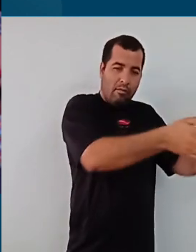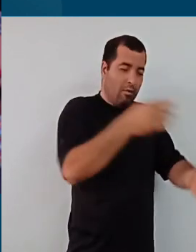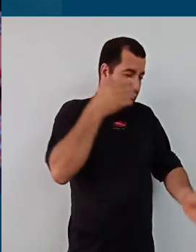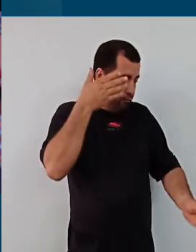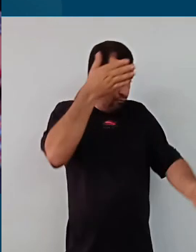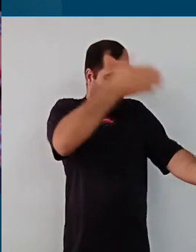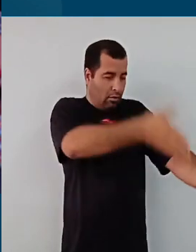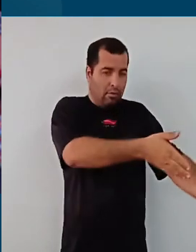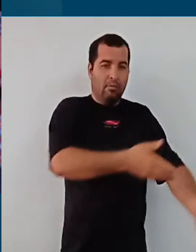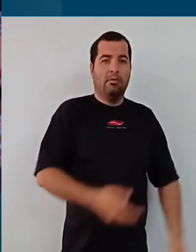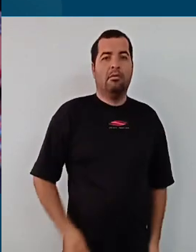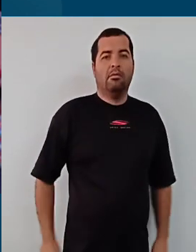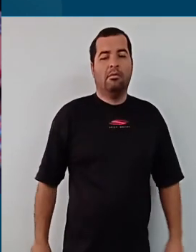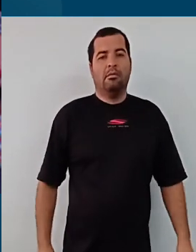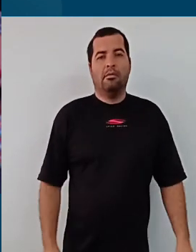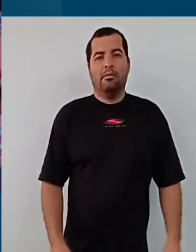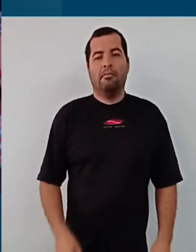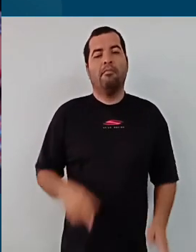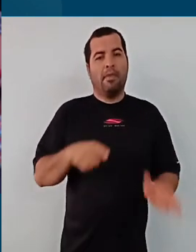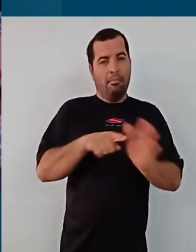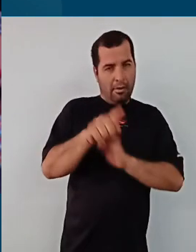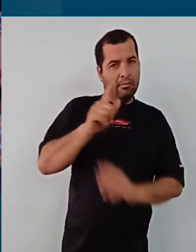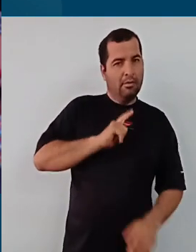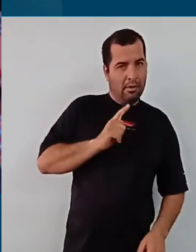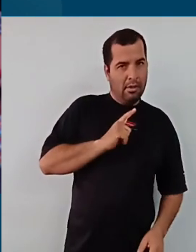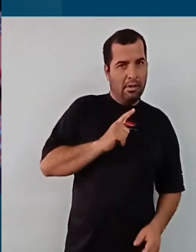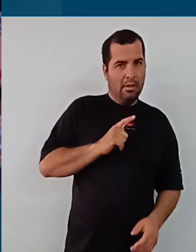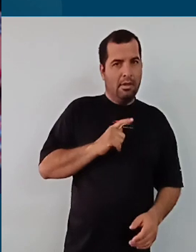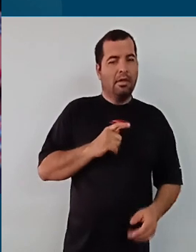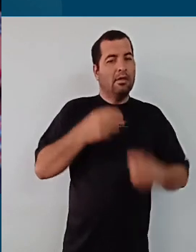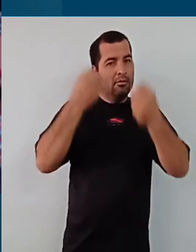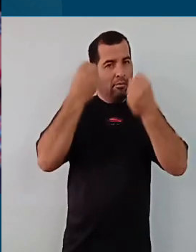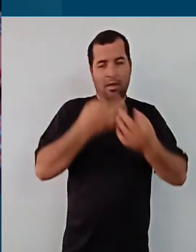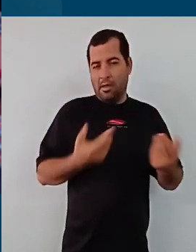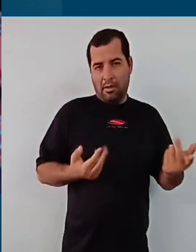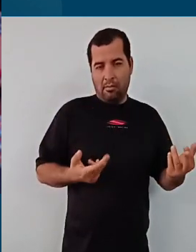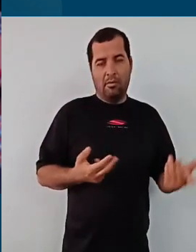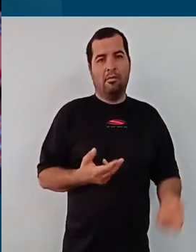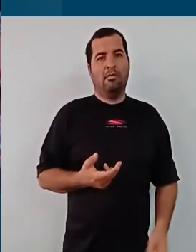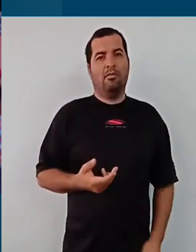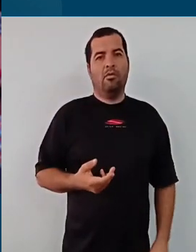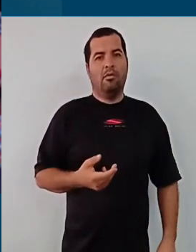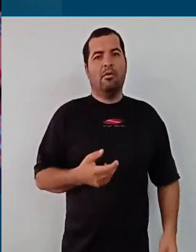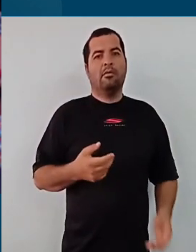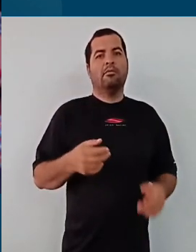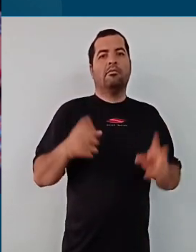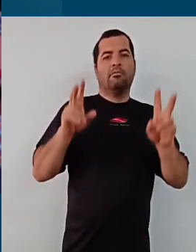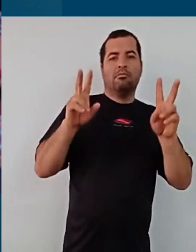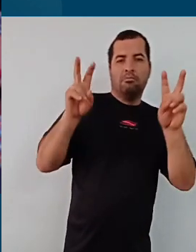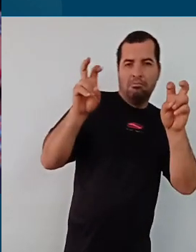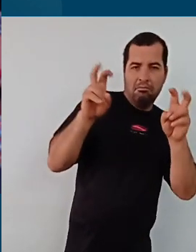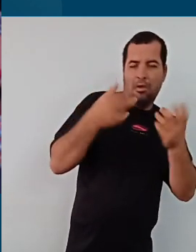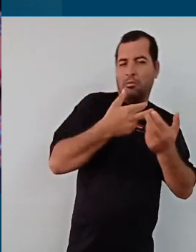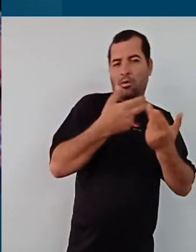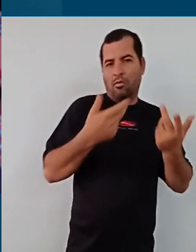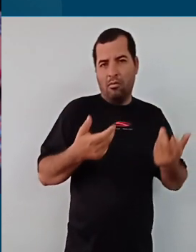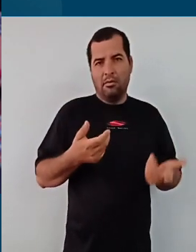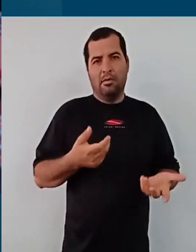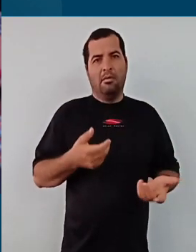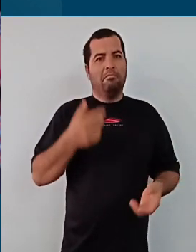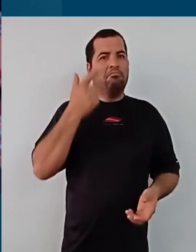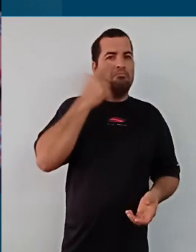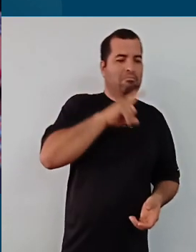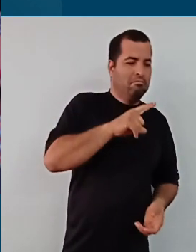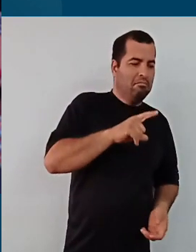Então, as outras perguntas que vinham, que estavam aqui, estão muito no sentido de a questão do conteúdo, privilegiar o conteúdo ao